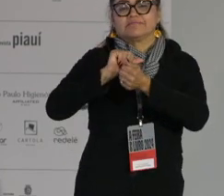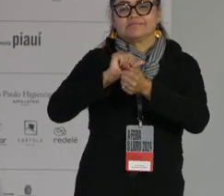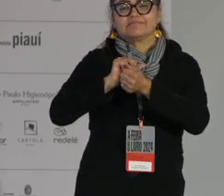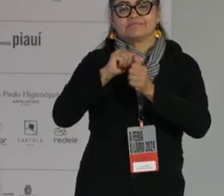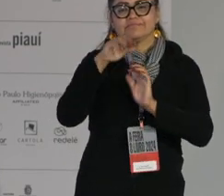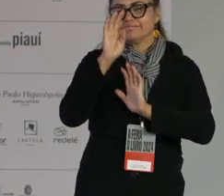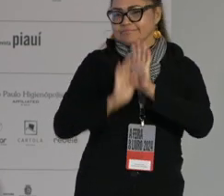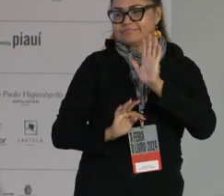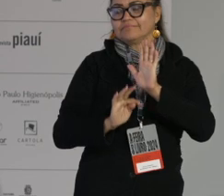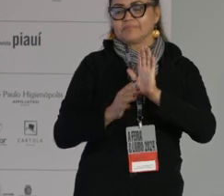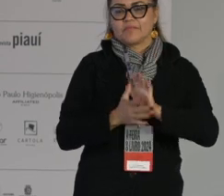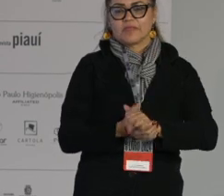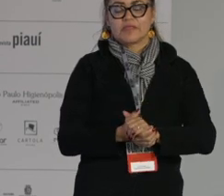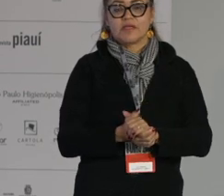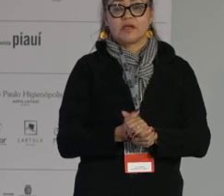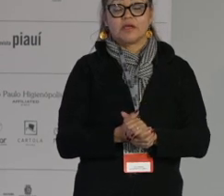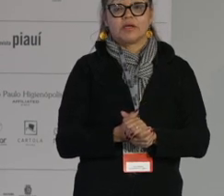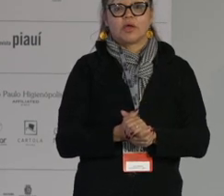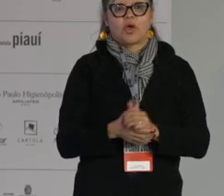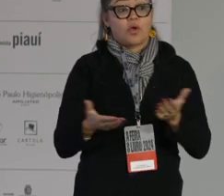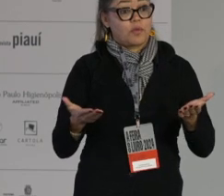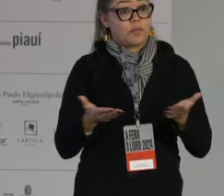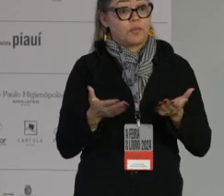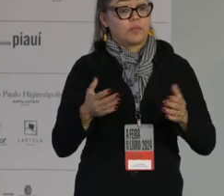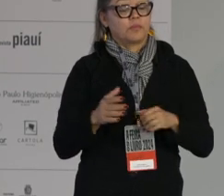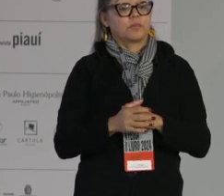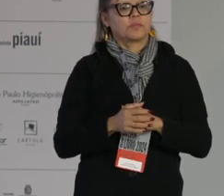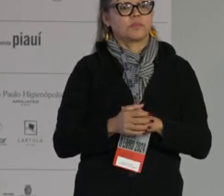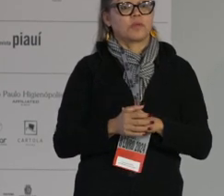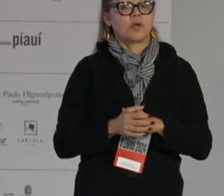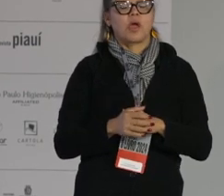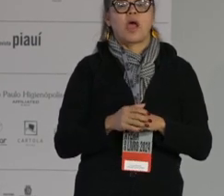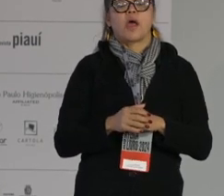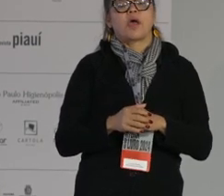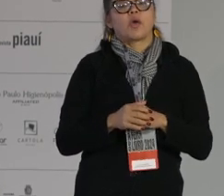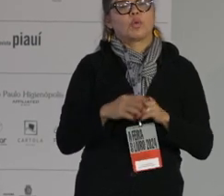texto, né? No atual momento, a qualidade do texto